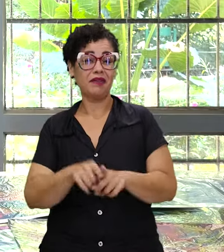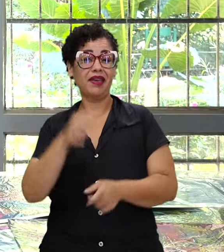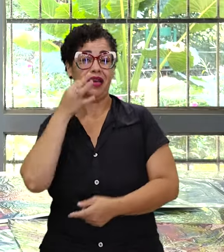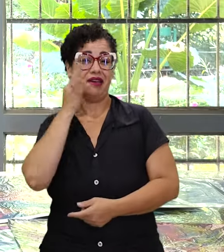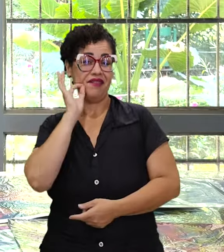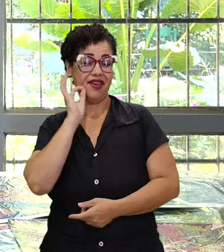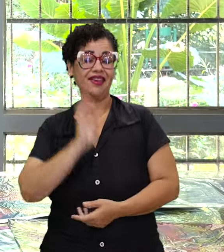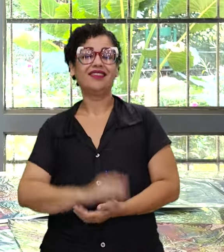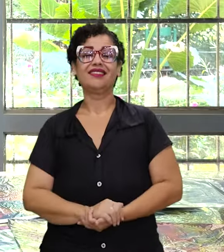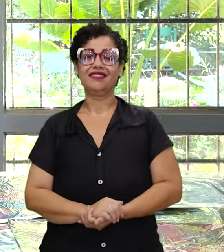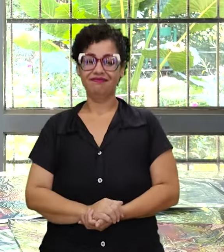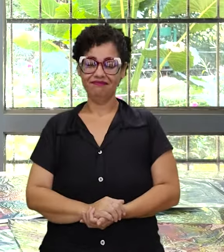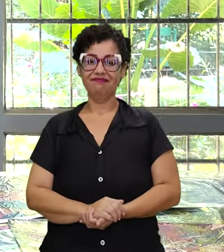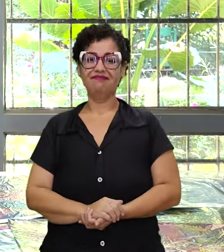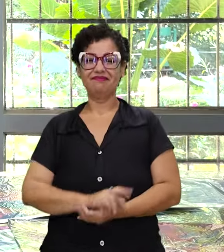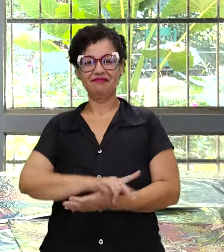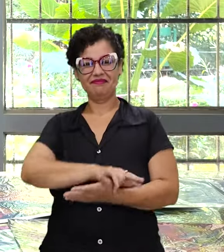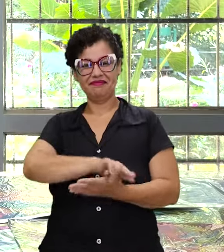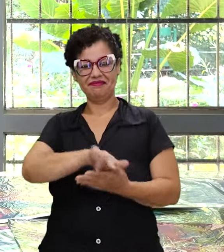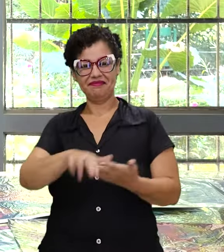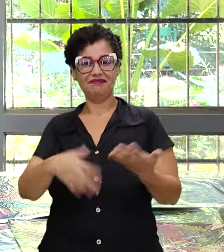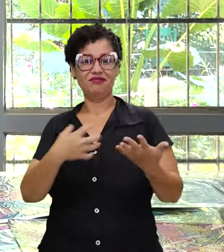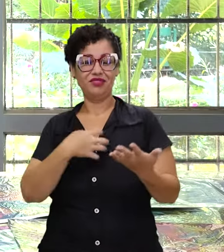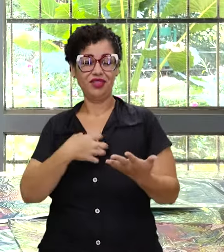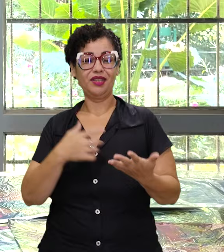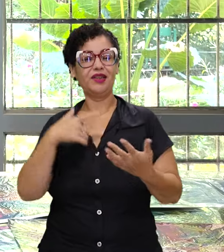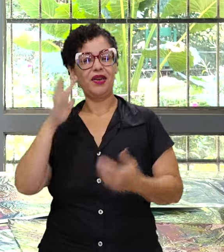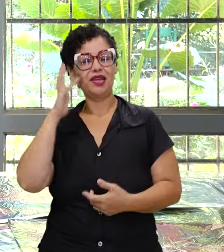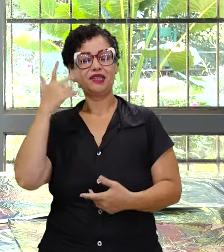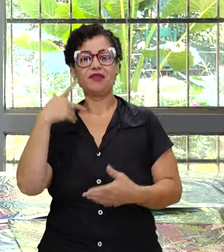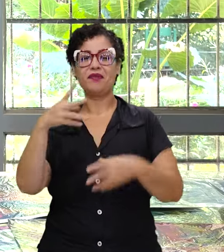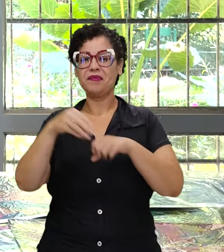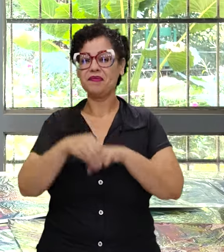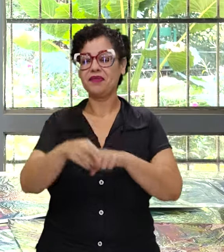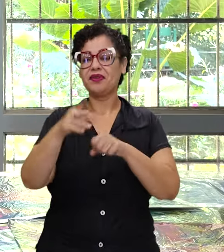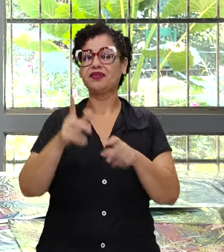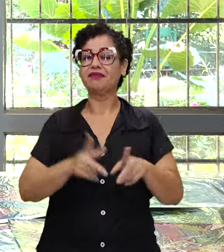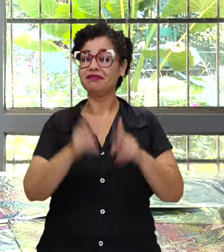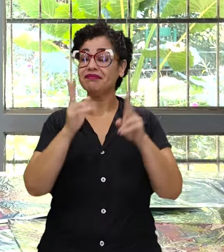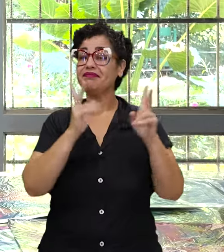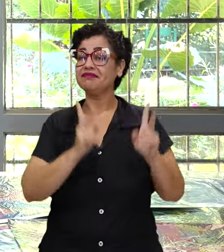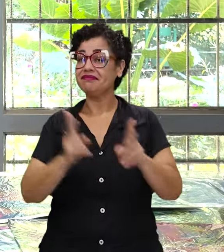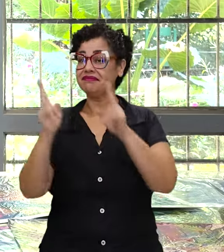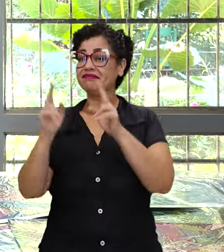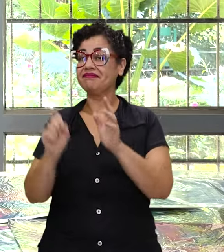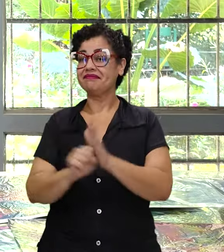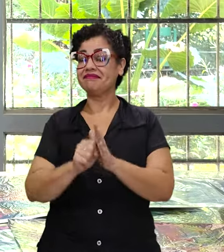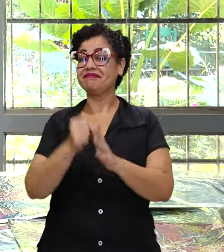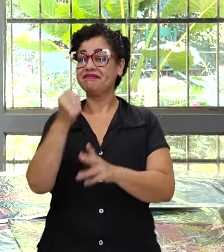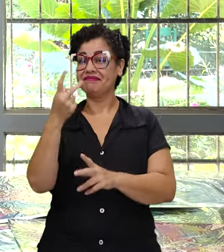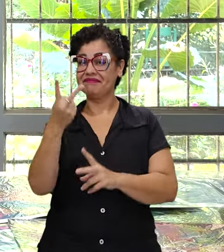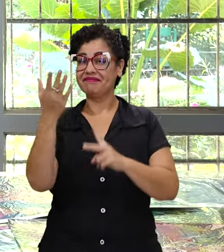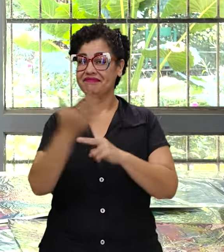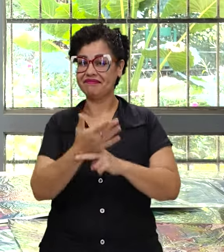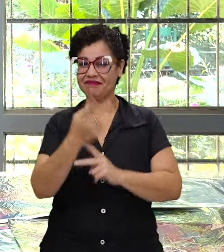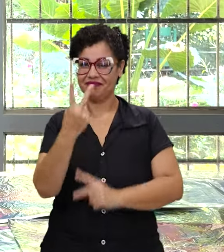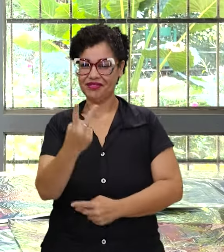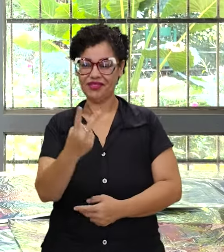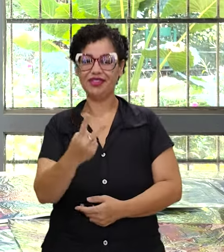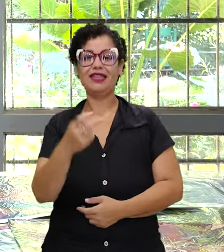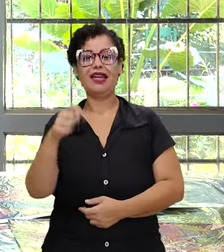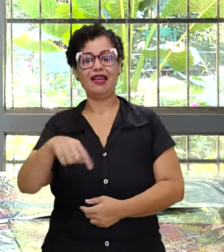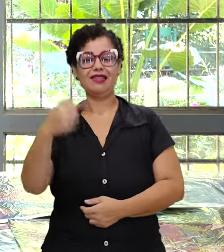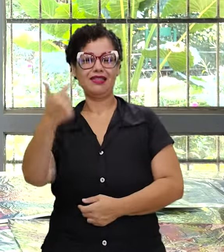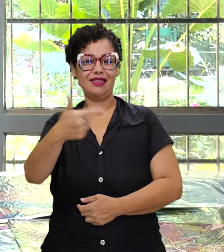aquele cafezinho. E foram tantas técnicas que nós resolvemos dividir esse episódio em duas partes. E